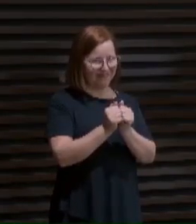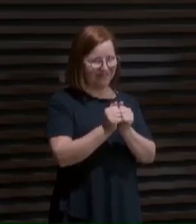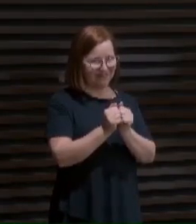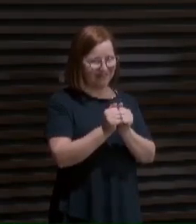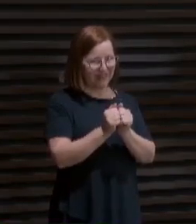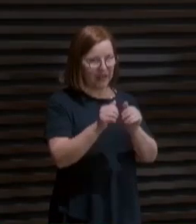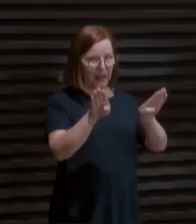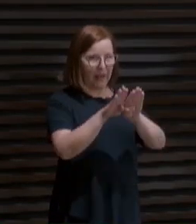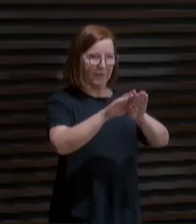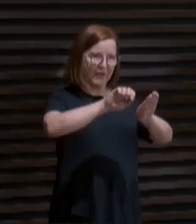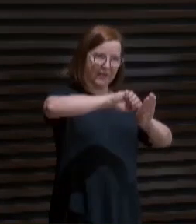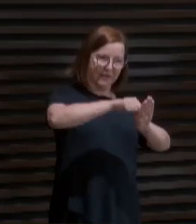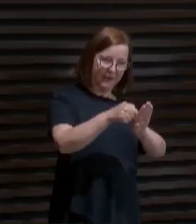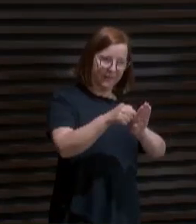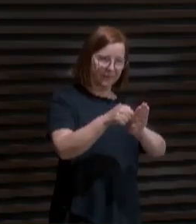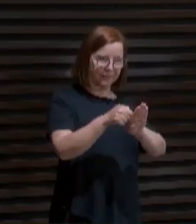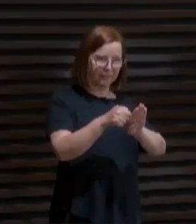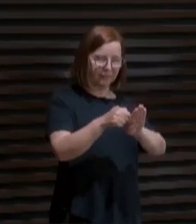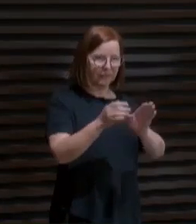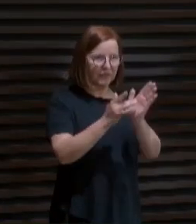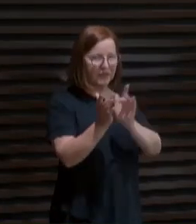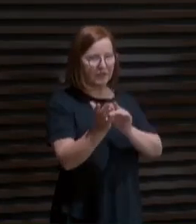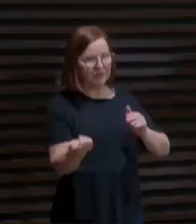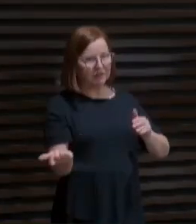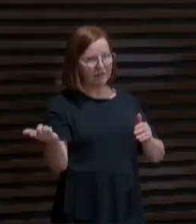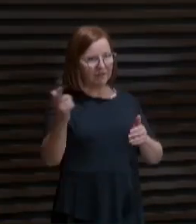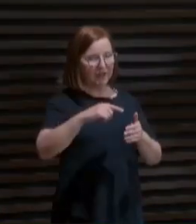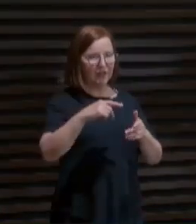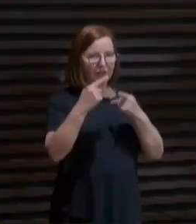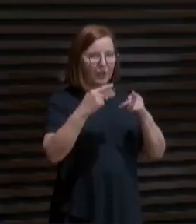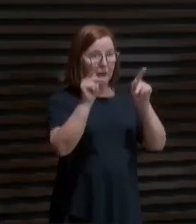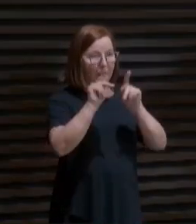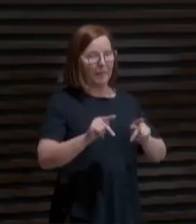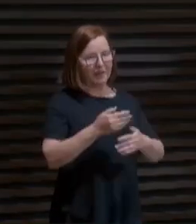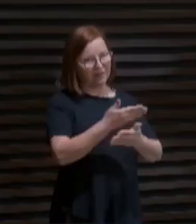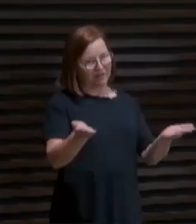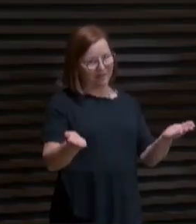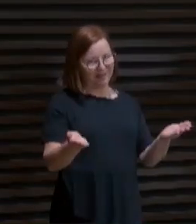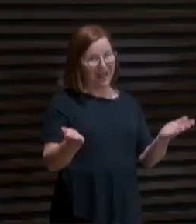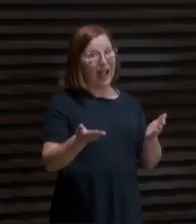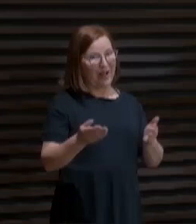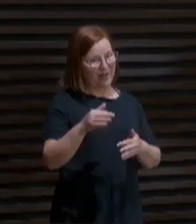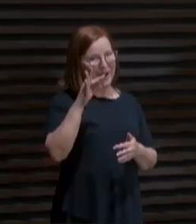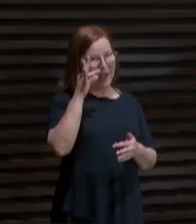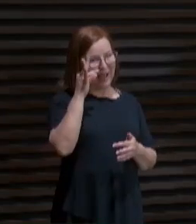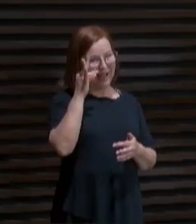portas trancadas, veio, pois, no meio e disse-lhe, paz seja convosco. Agora Tomé está aí.